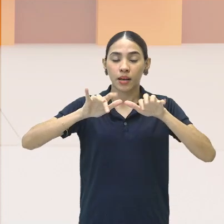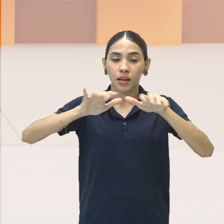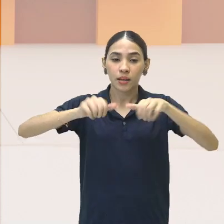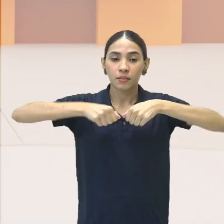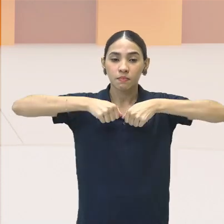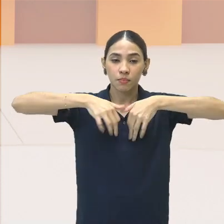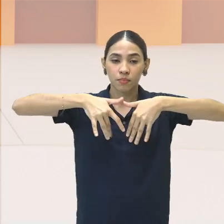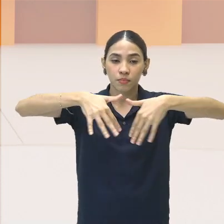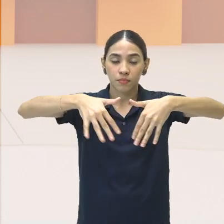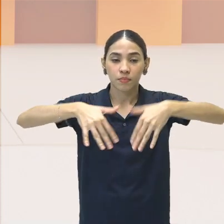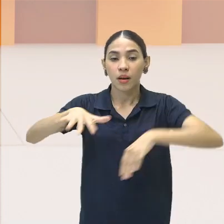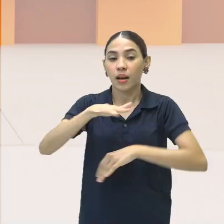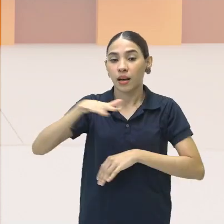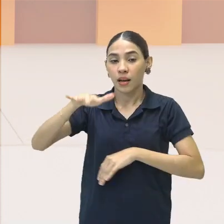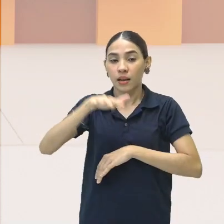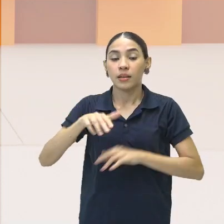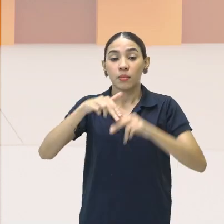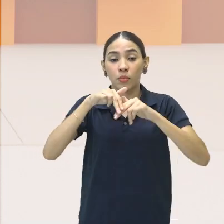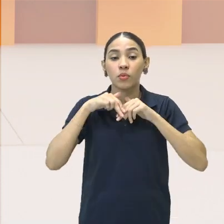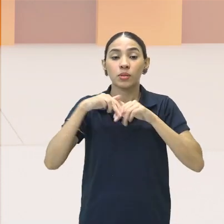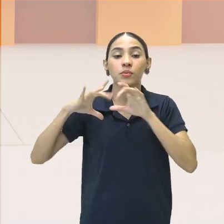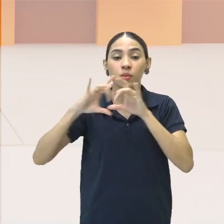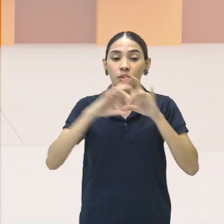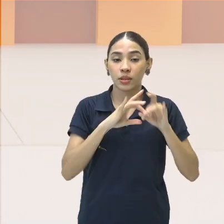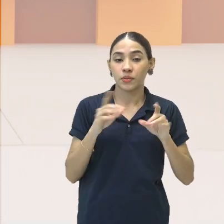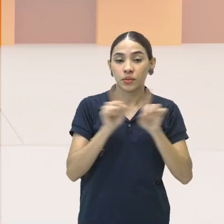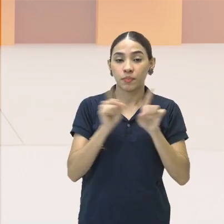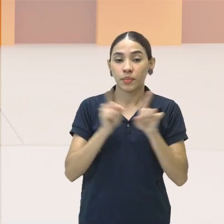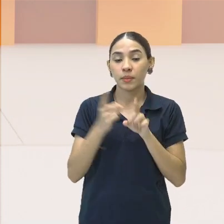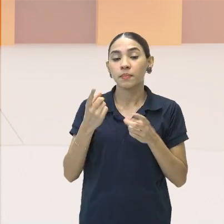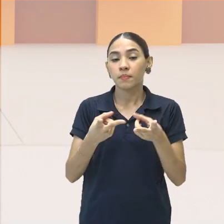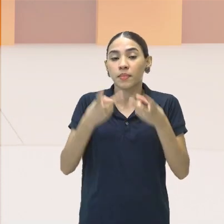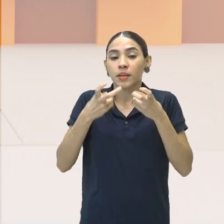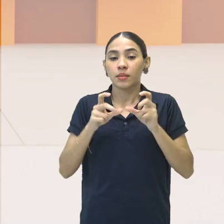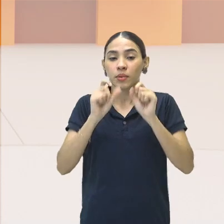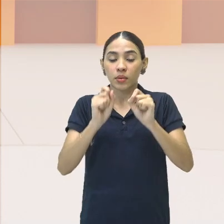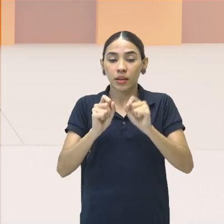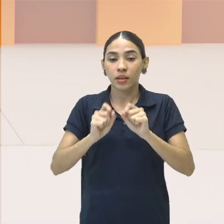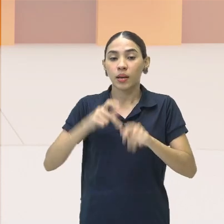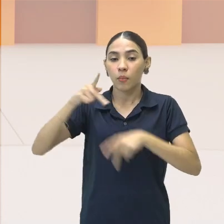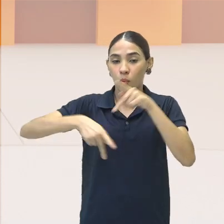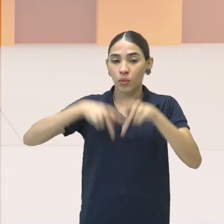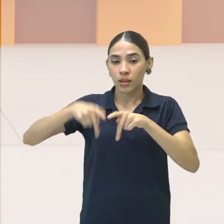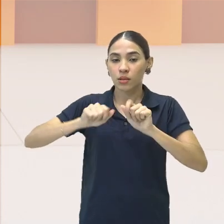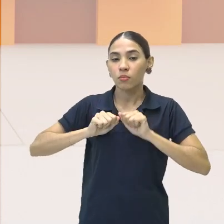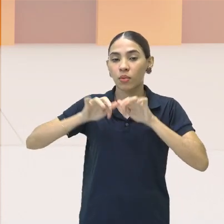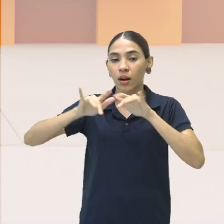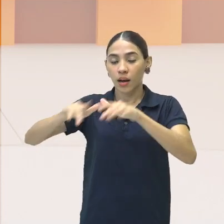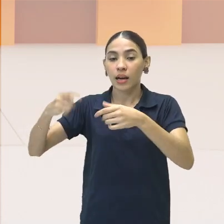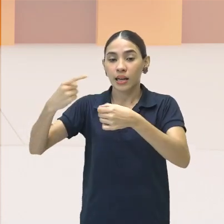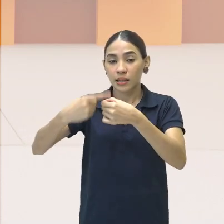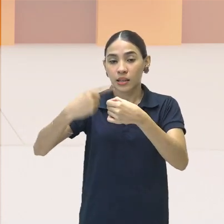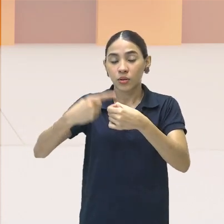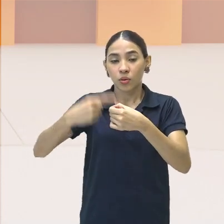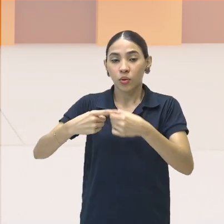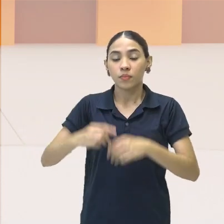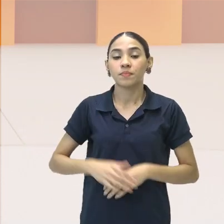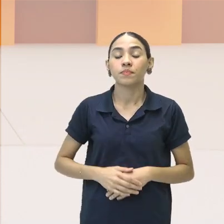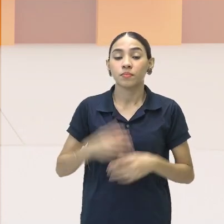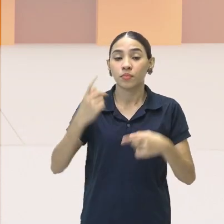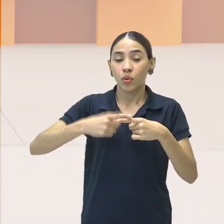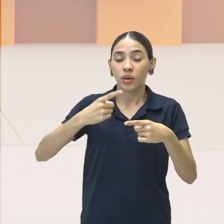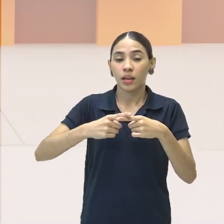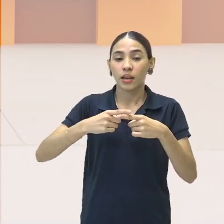para esse gado. Nesse contexto, vamos observar também a ocupação do interior. Até então, concentrava-se